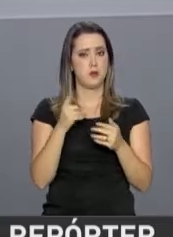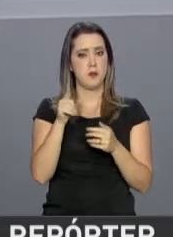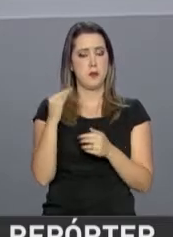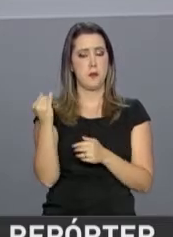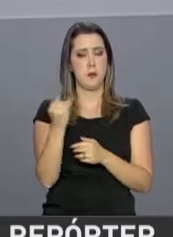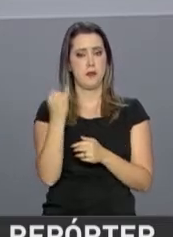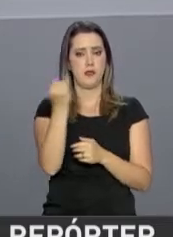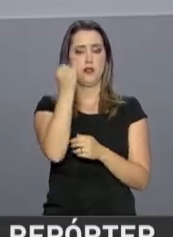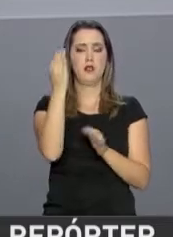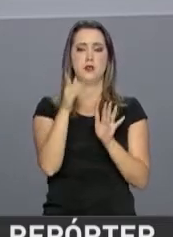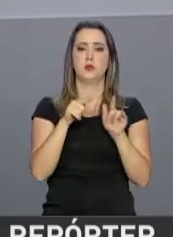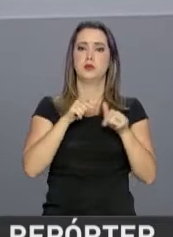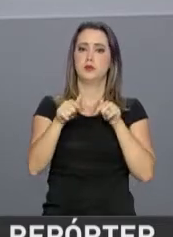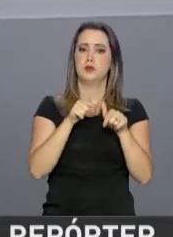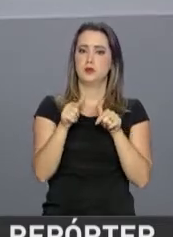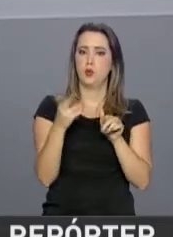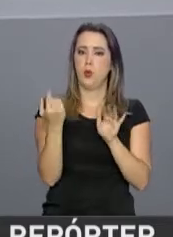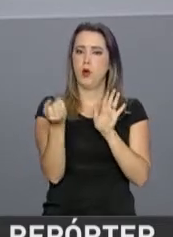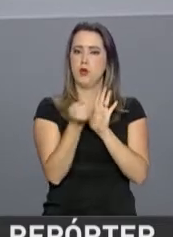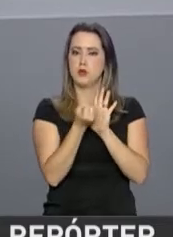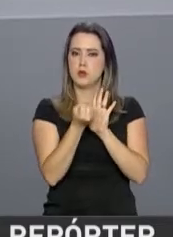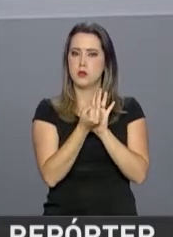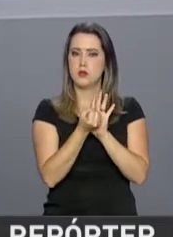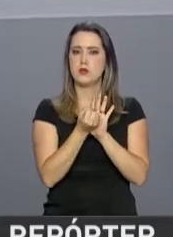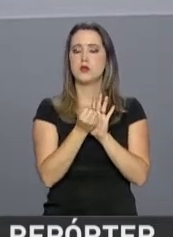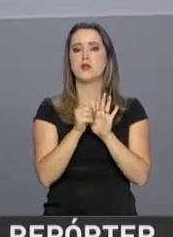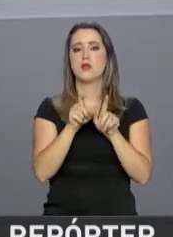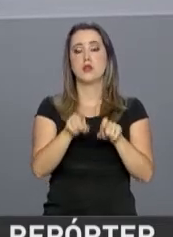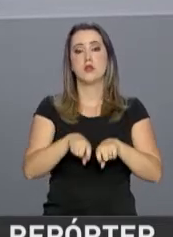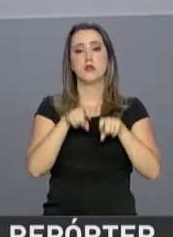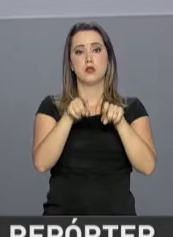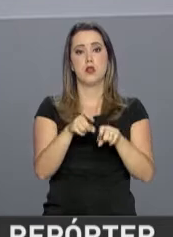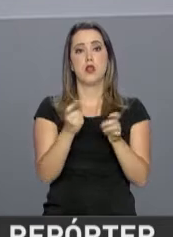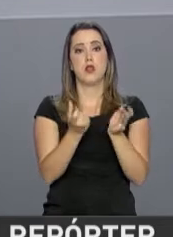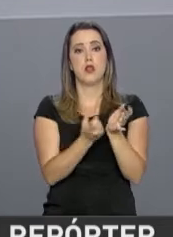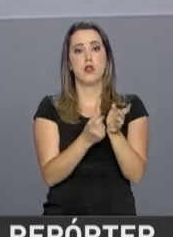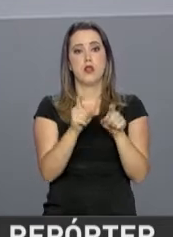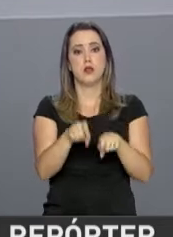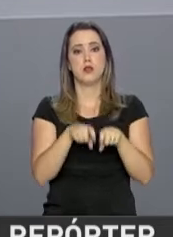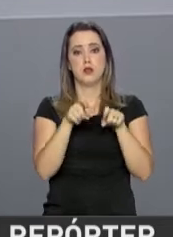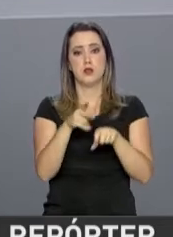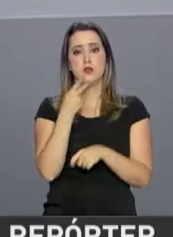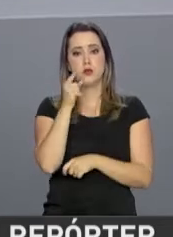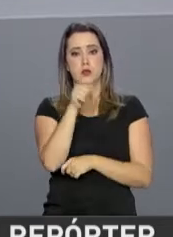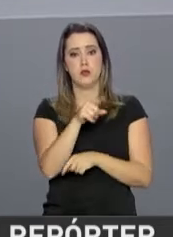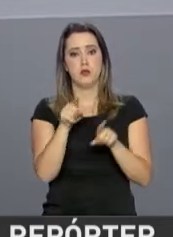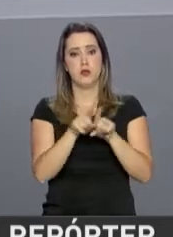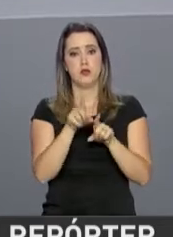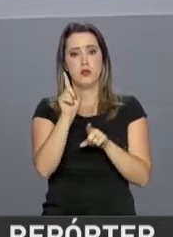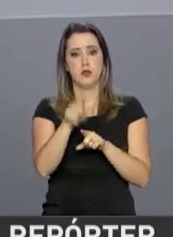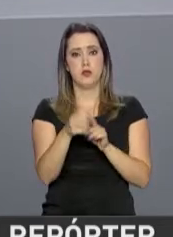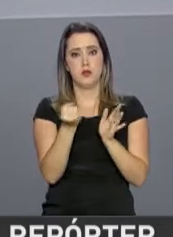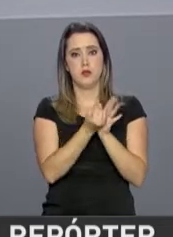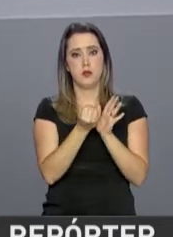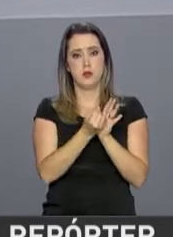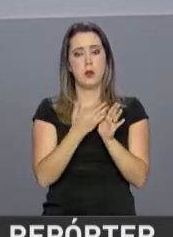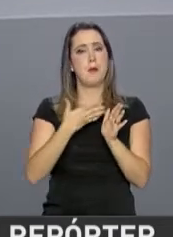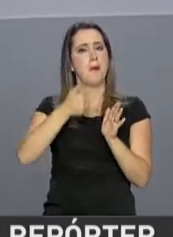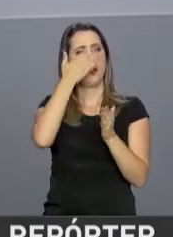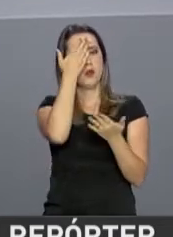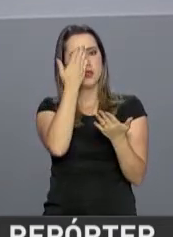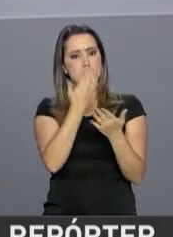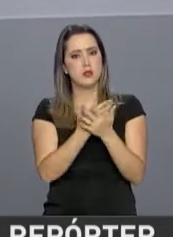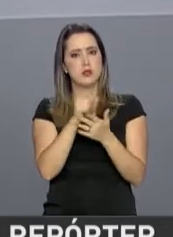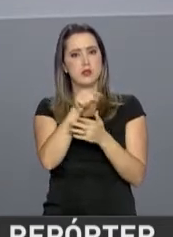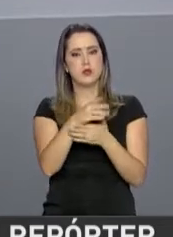semelhante ao selo que já existe na agricultura familiar como a vendedora mencionou a entrevista o seu aumenta a